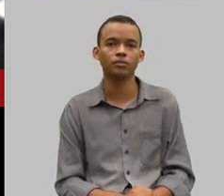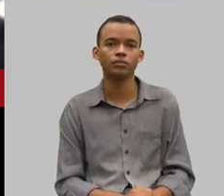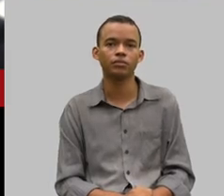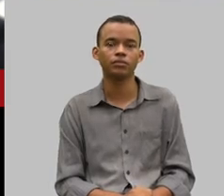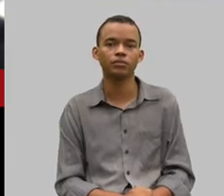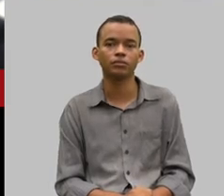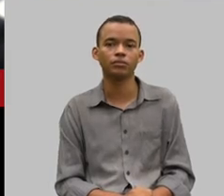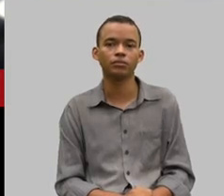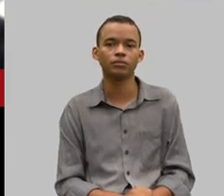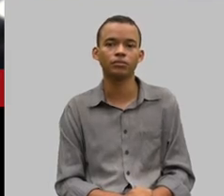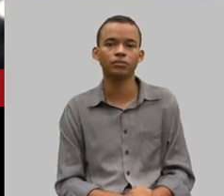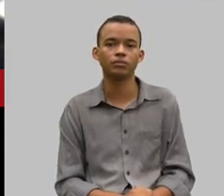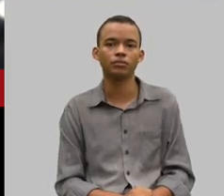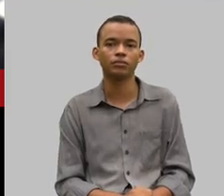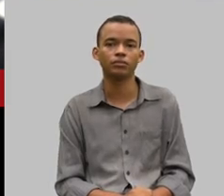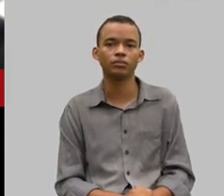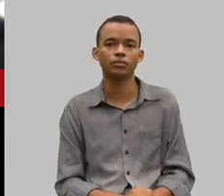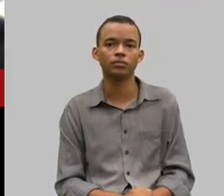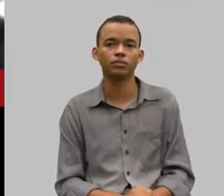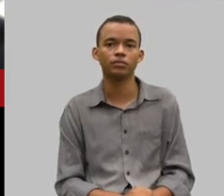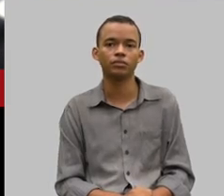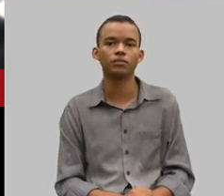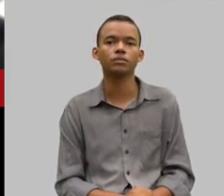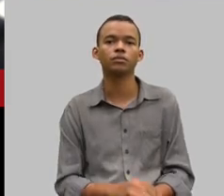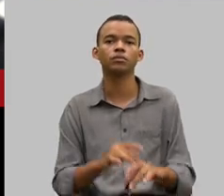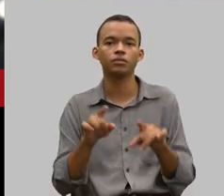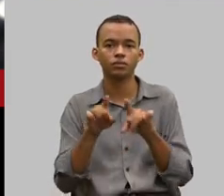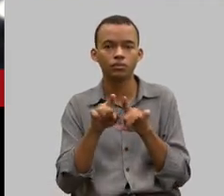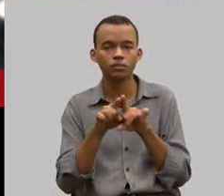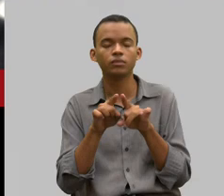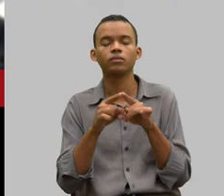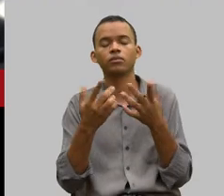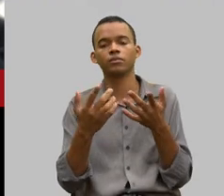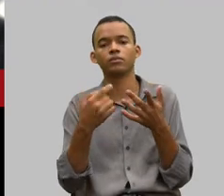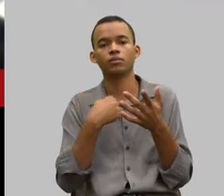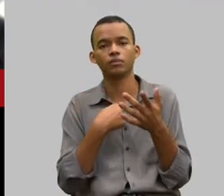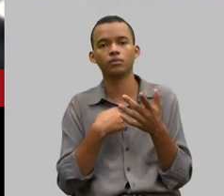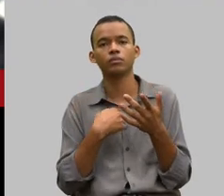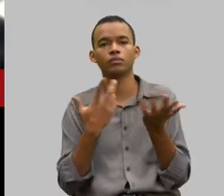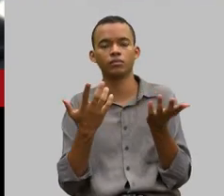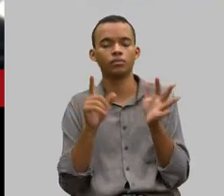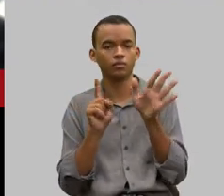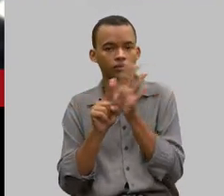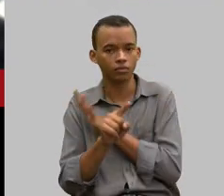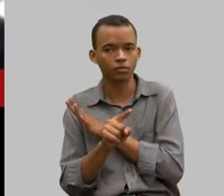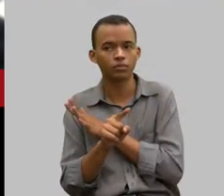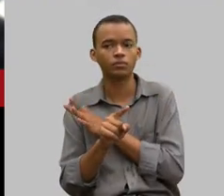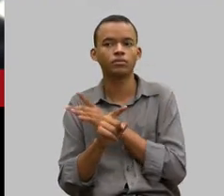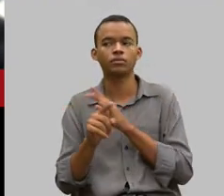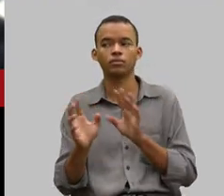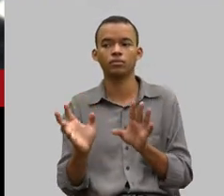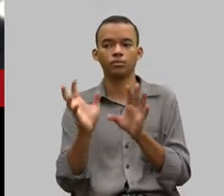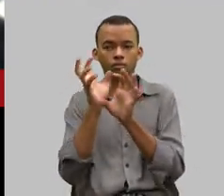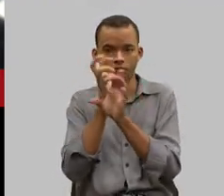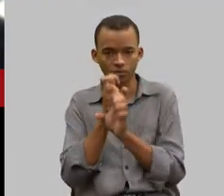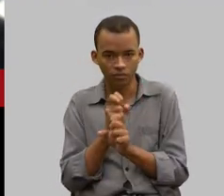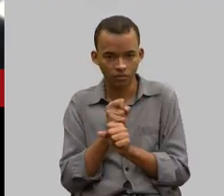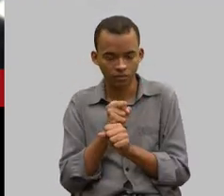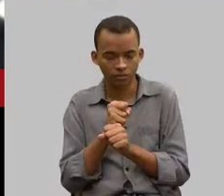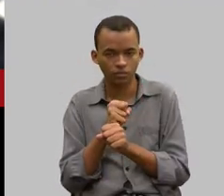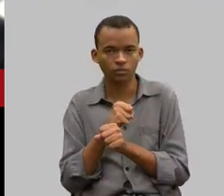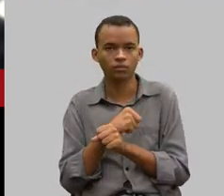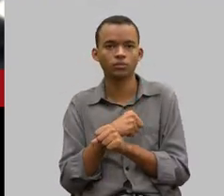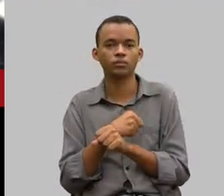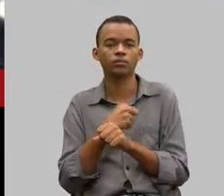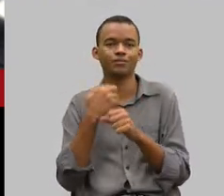pragmaticamente e e bem pontual saber além do portal que é um ganho Portal nos traz a informação onde eu